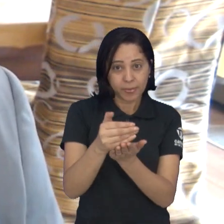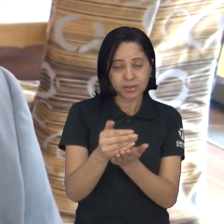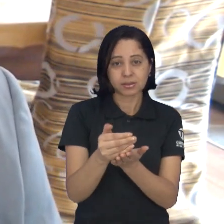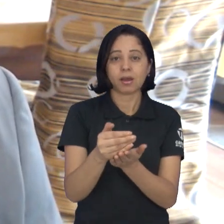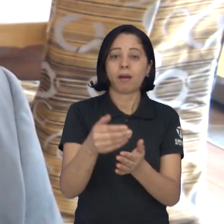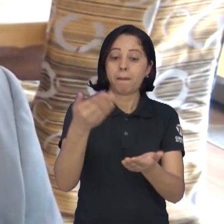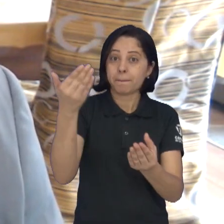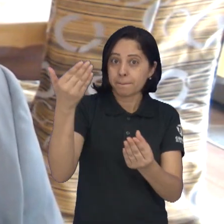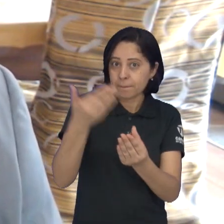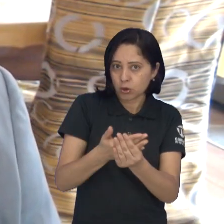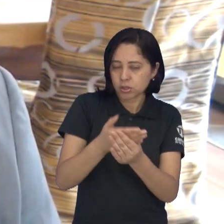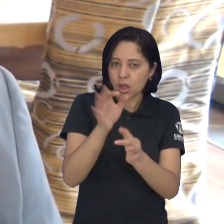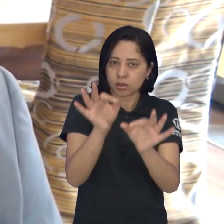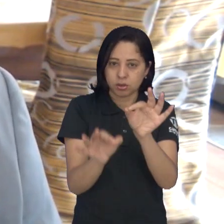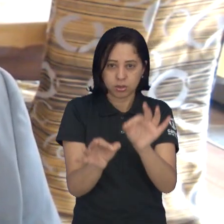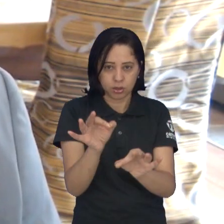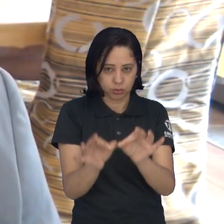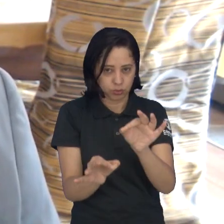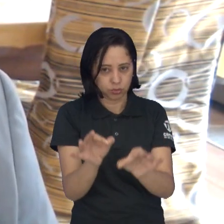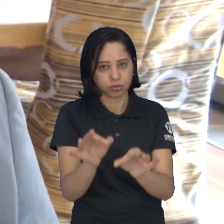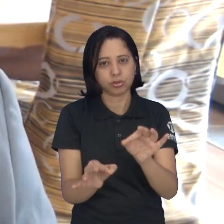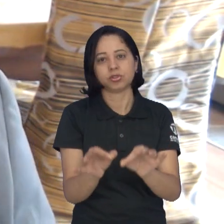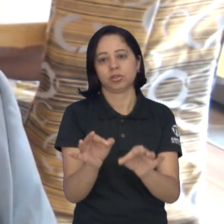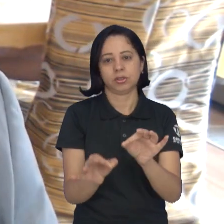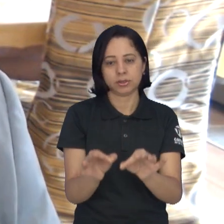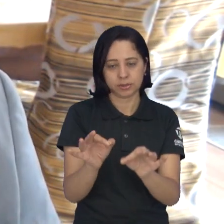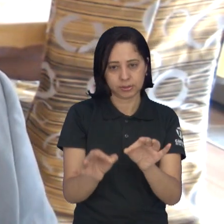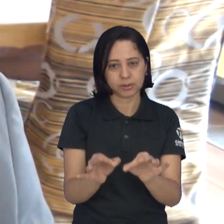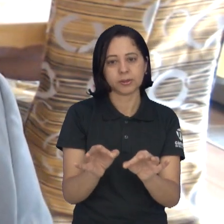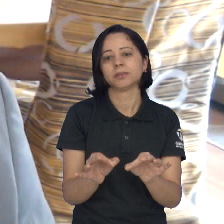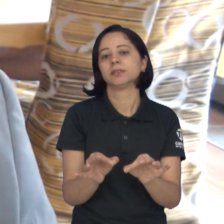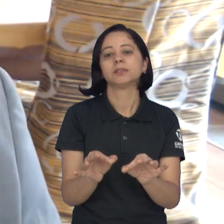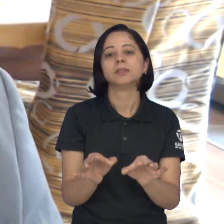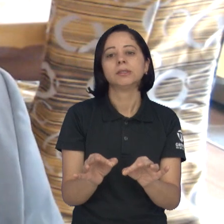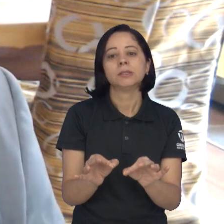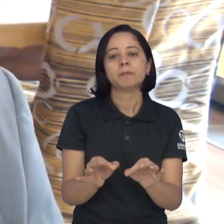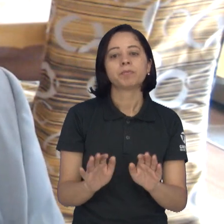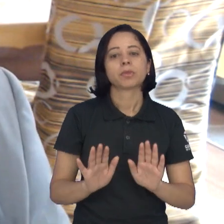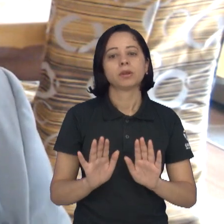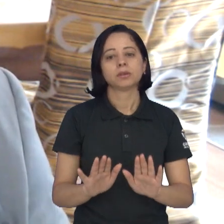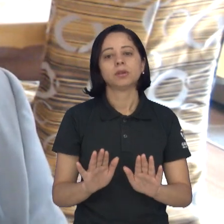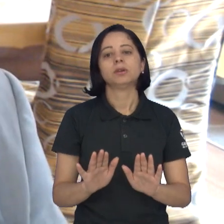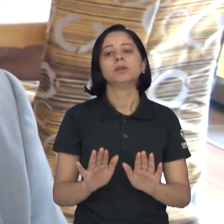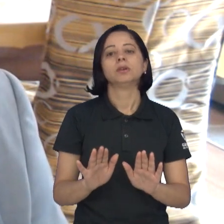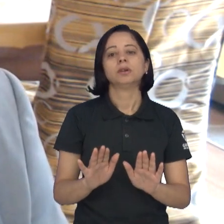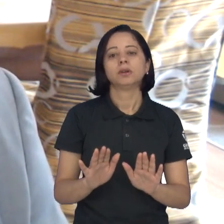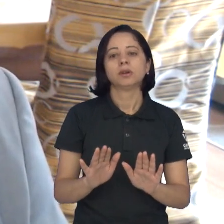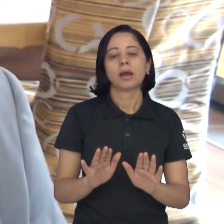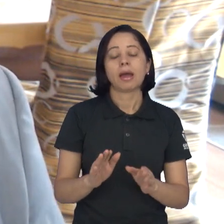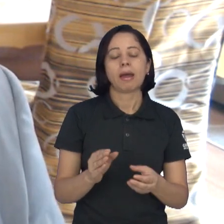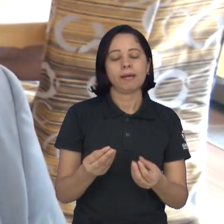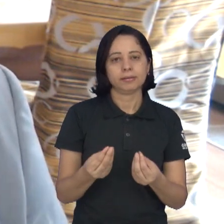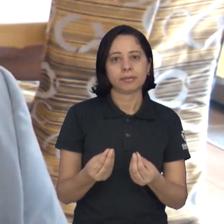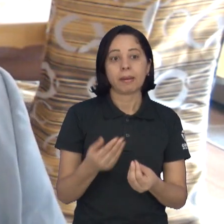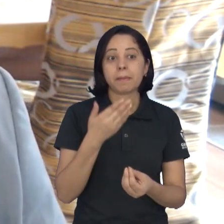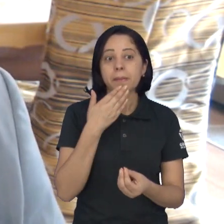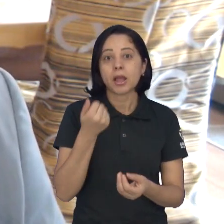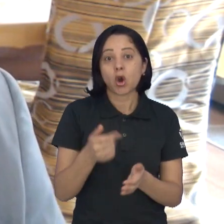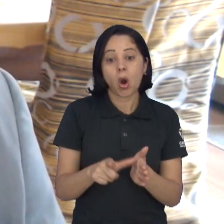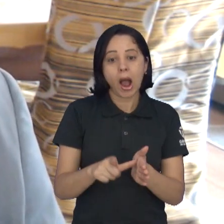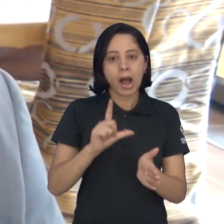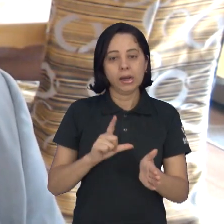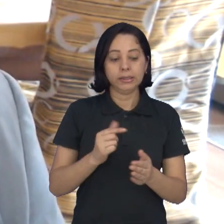imprescindível você tentar esses meios extrajudiciais para ingressar com uma ação.